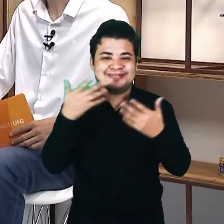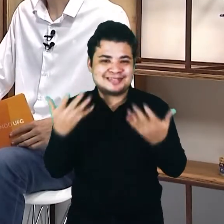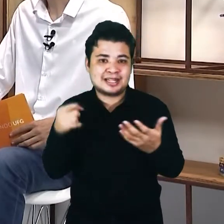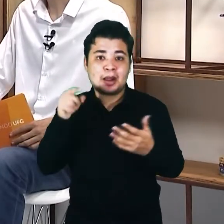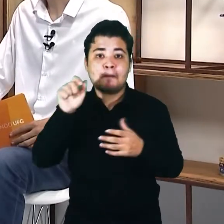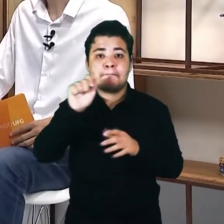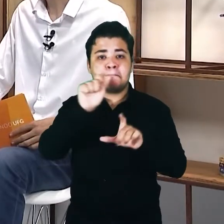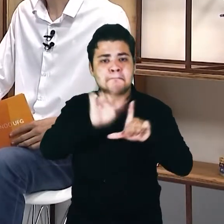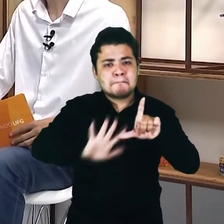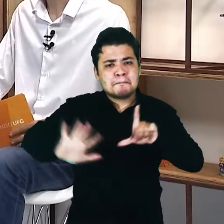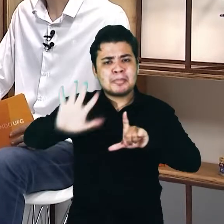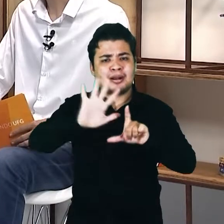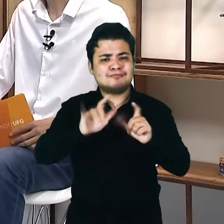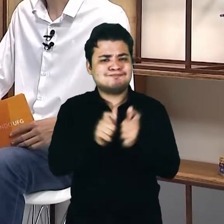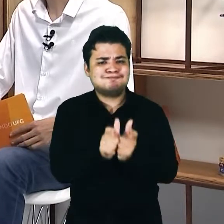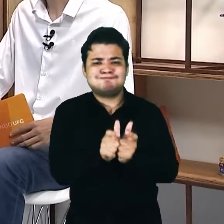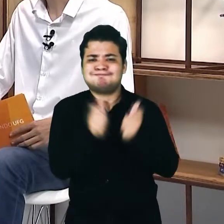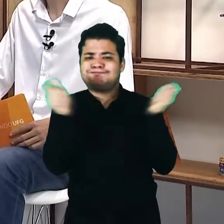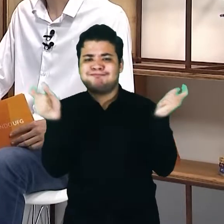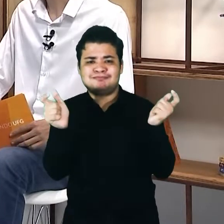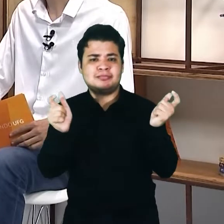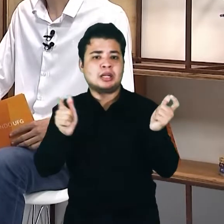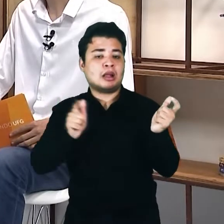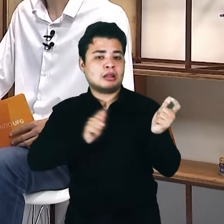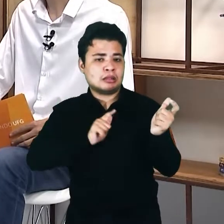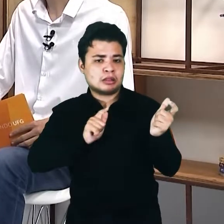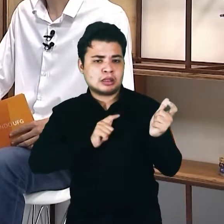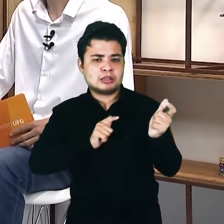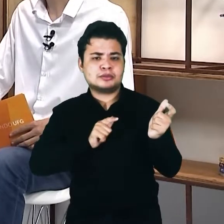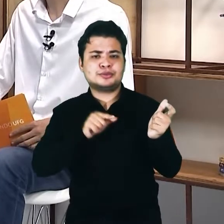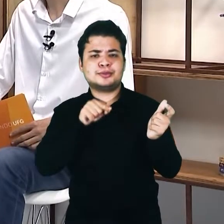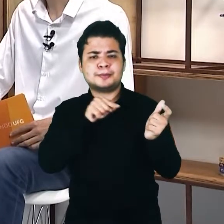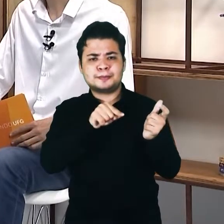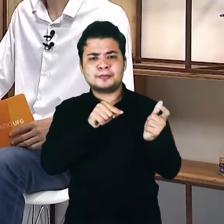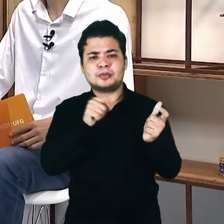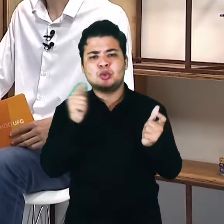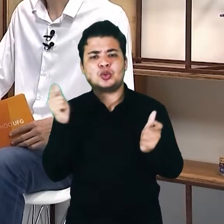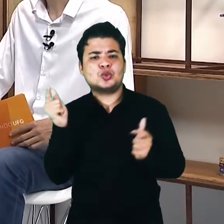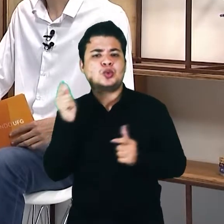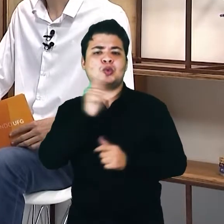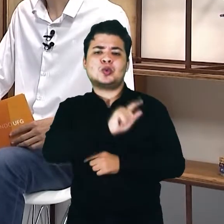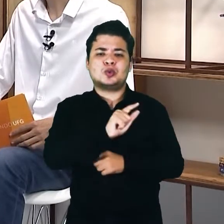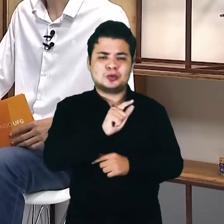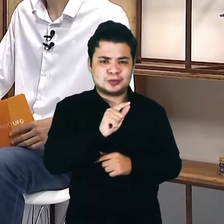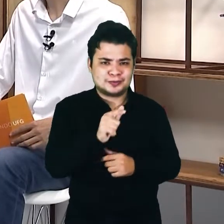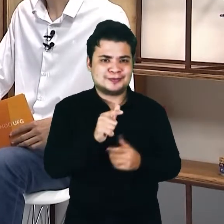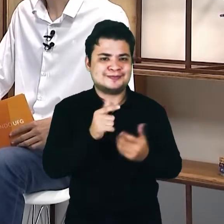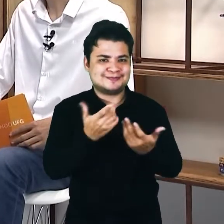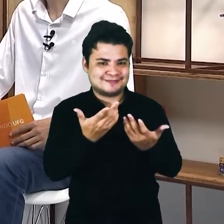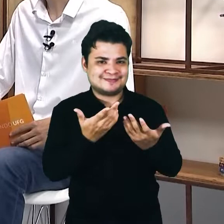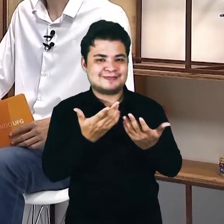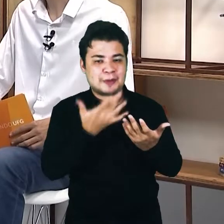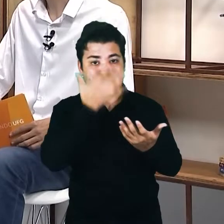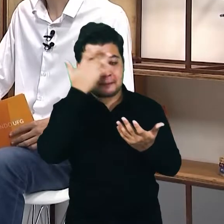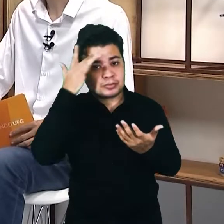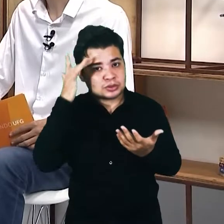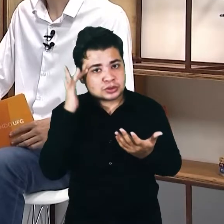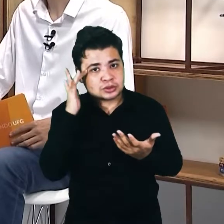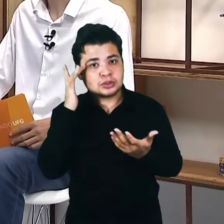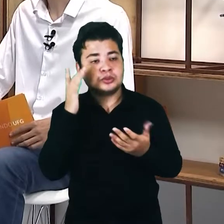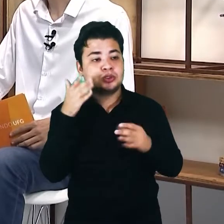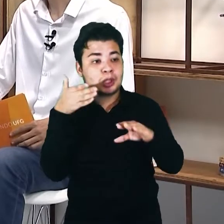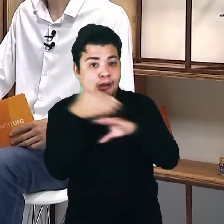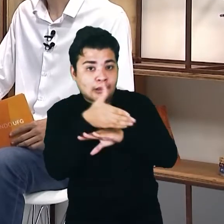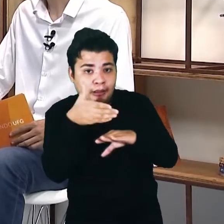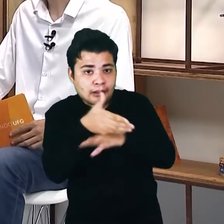né, ela se espelha, ela é possível de ser olhada, né, pelos